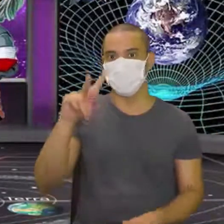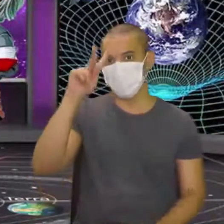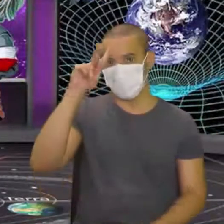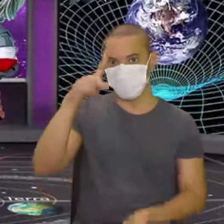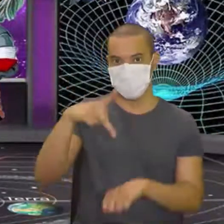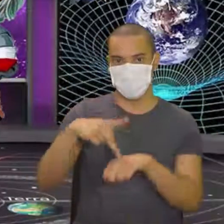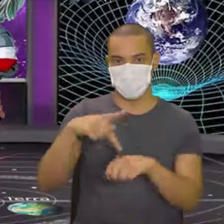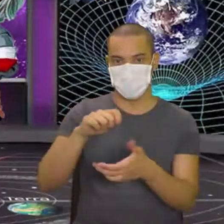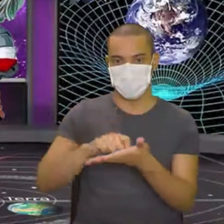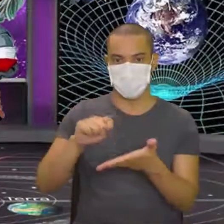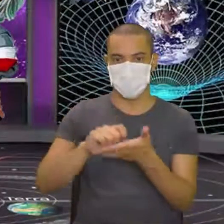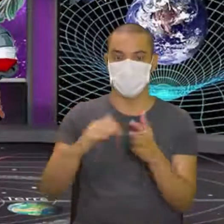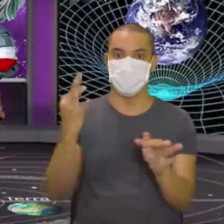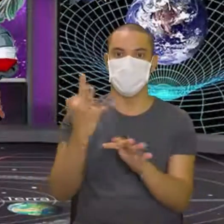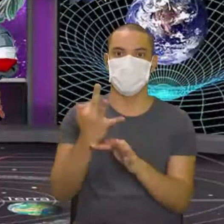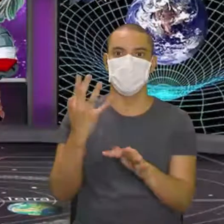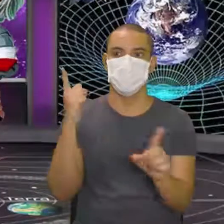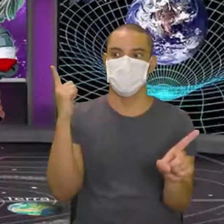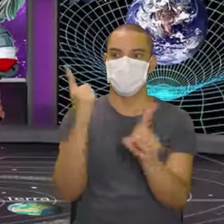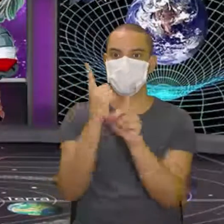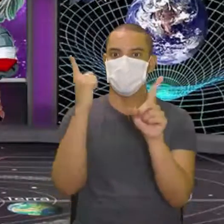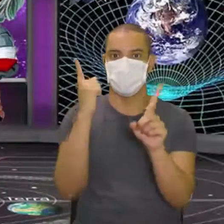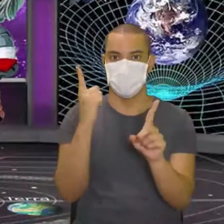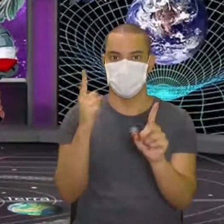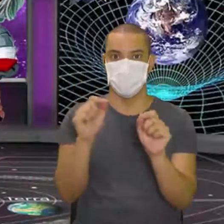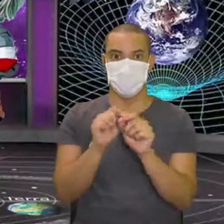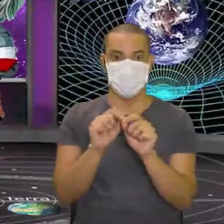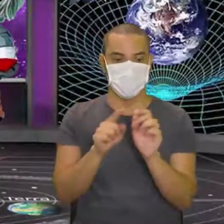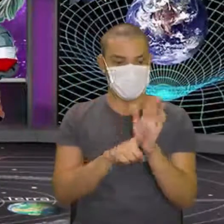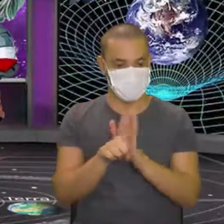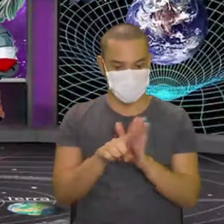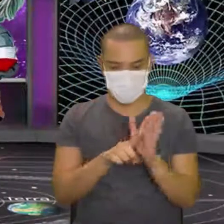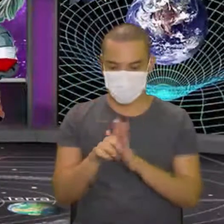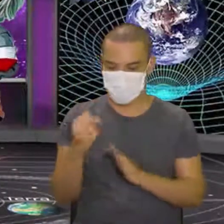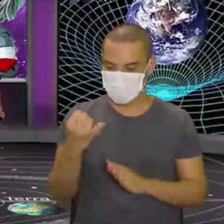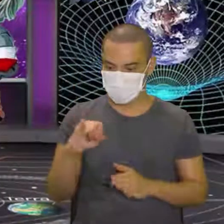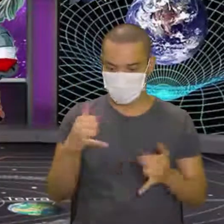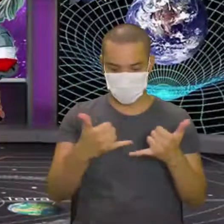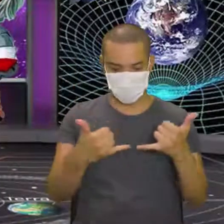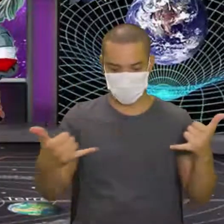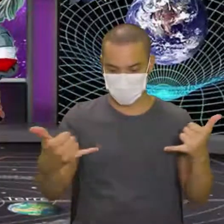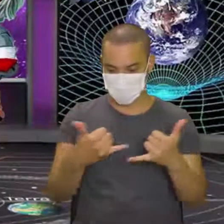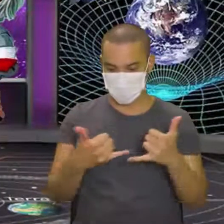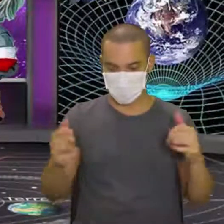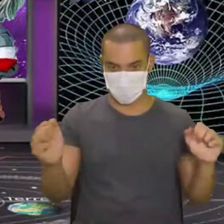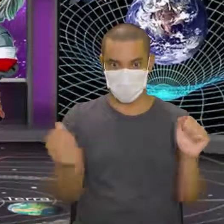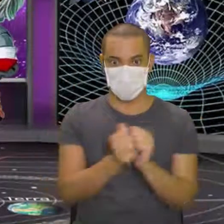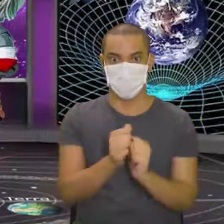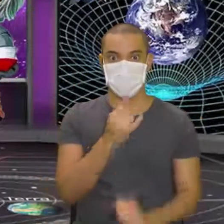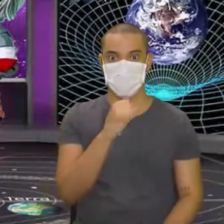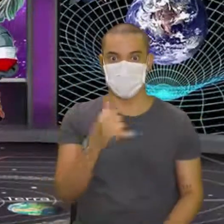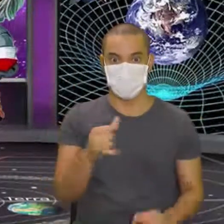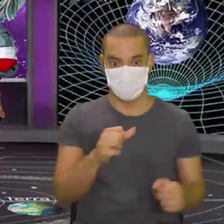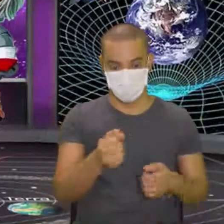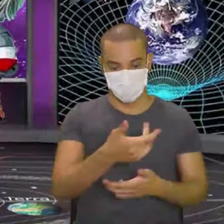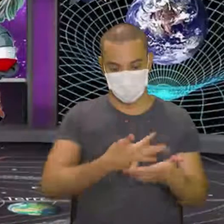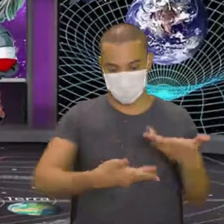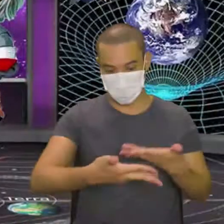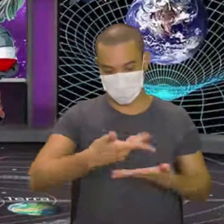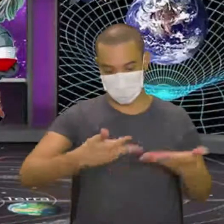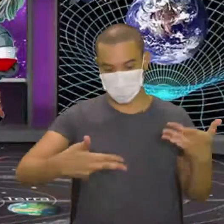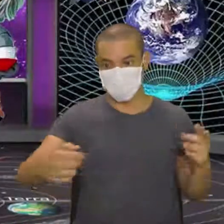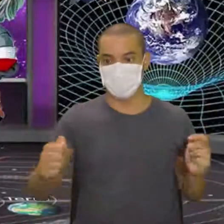que experimentalmente, quando um fio ele é percorrido por uma corrente elétrica, em volta